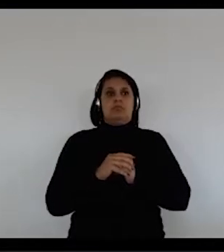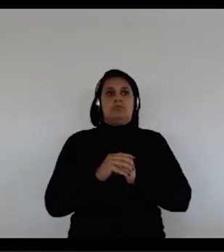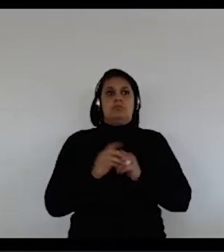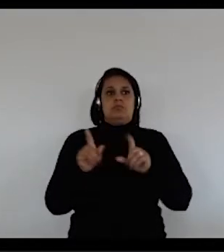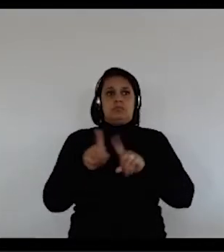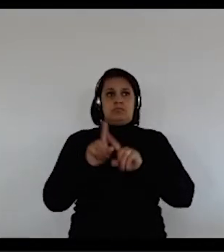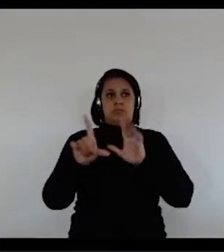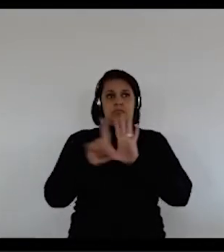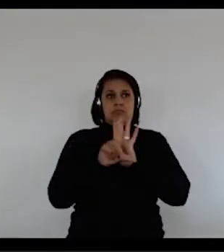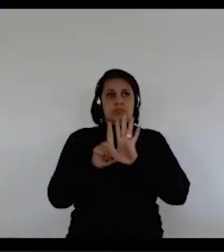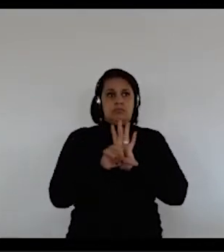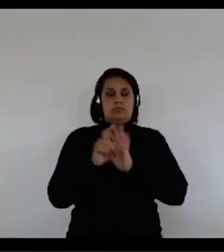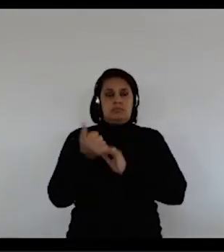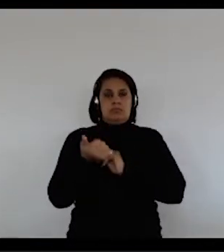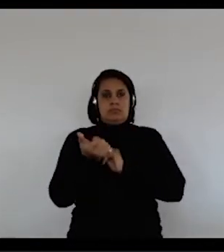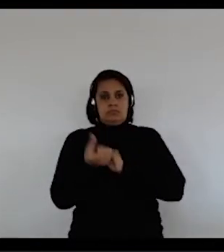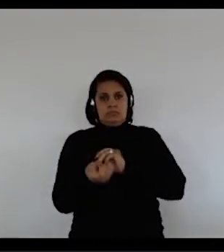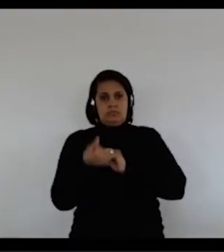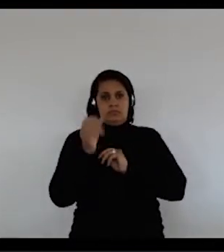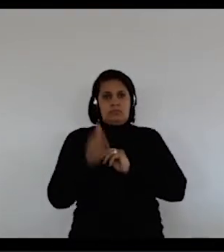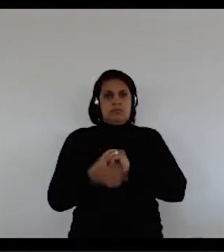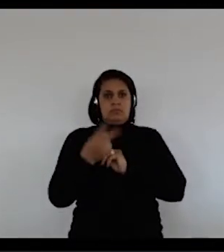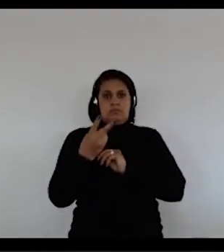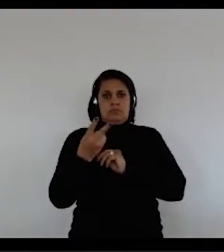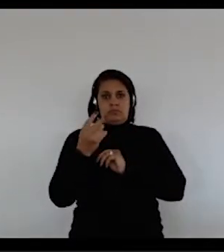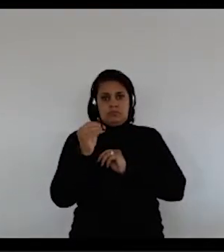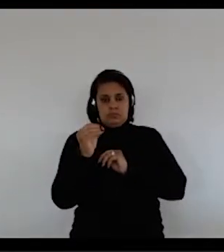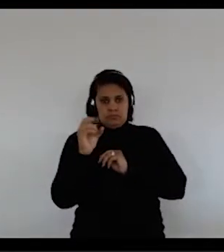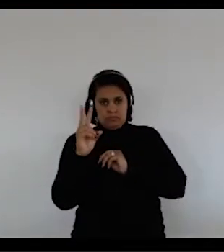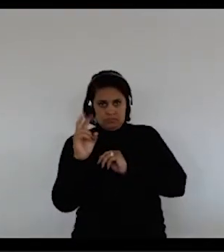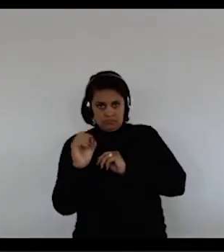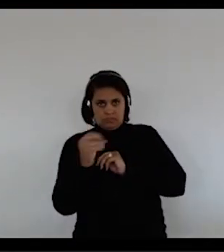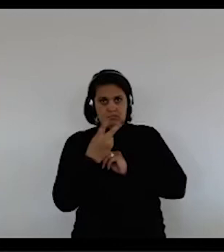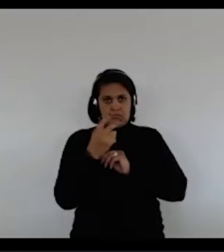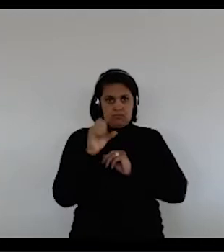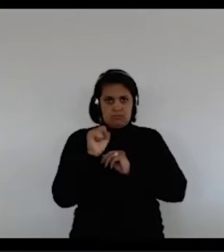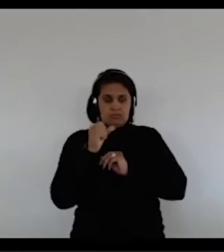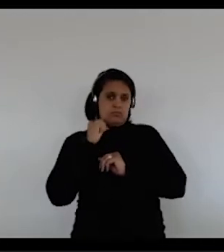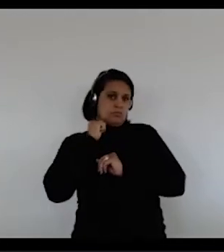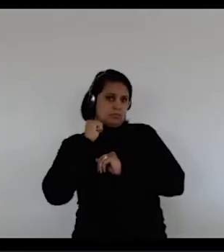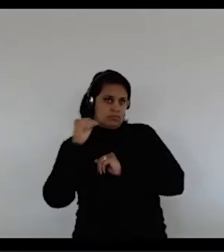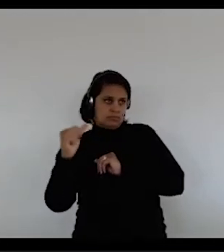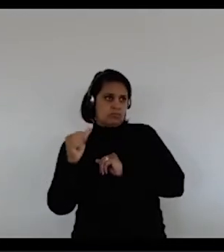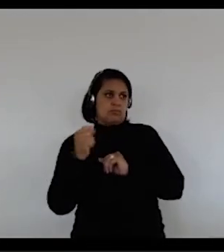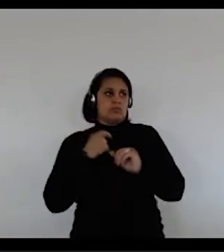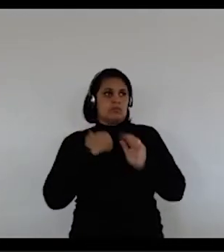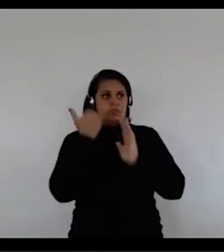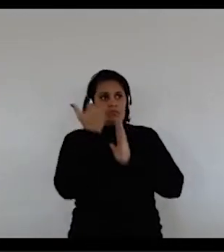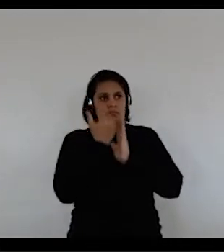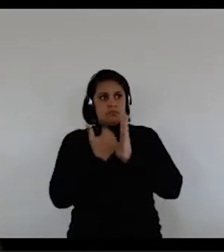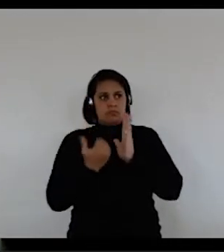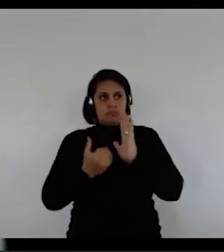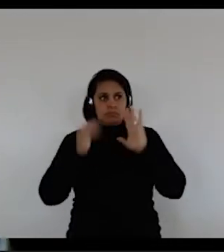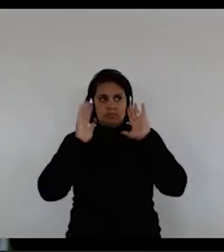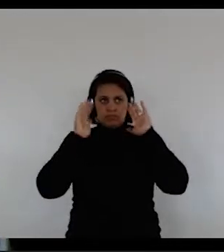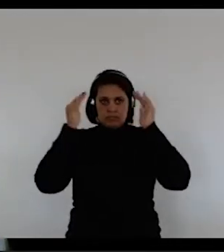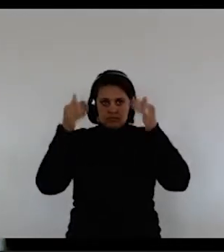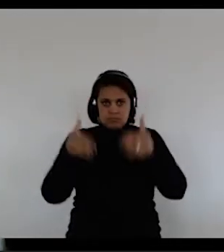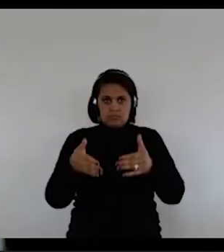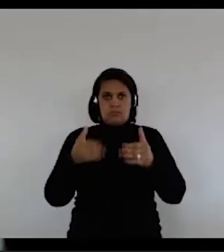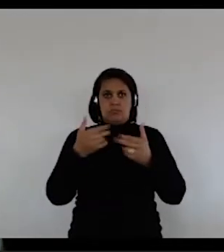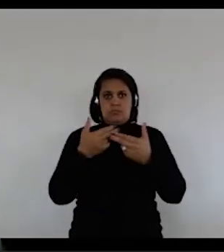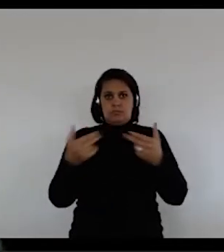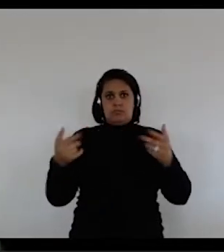de 2020, de 28 de abril, que é a norma-chave para as